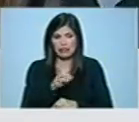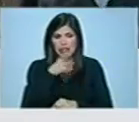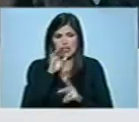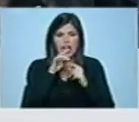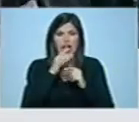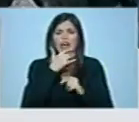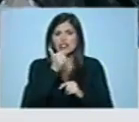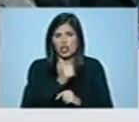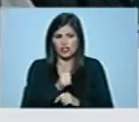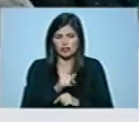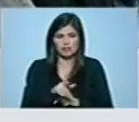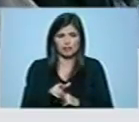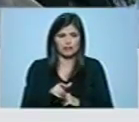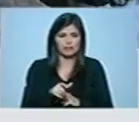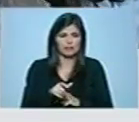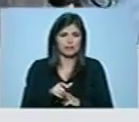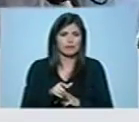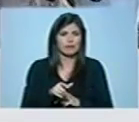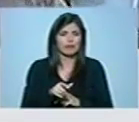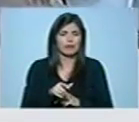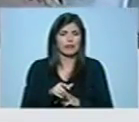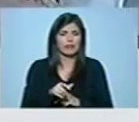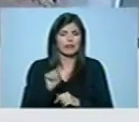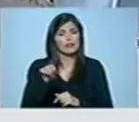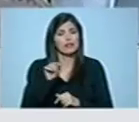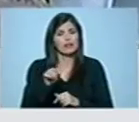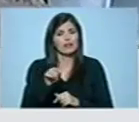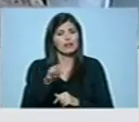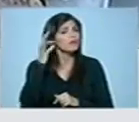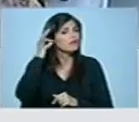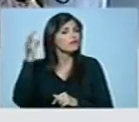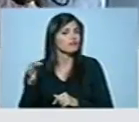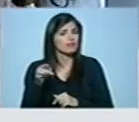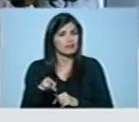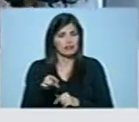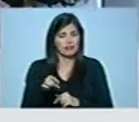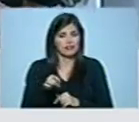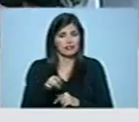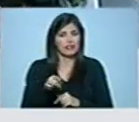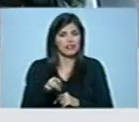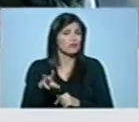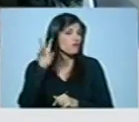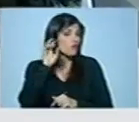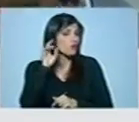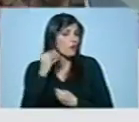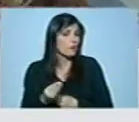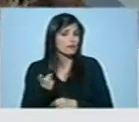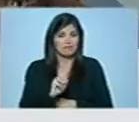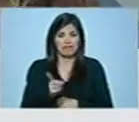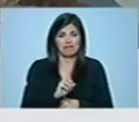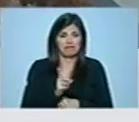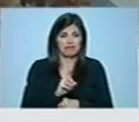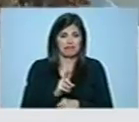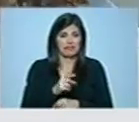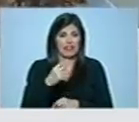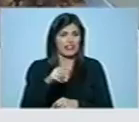também não sou normal. Oh, chefe, por favor, tira o aparelho do ouvido do porco, só porque eu acho que este não ouvia assim grande coisa. Já